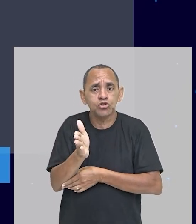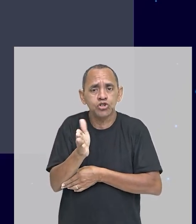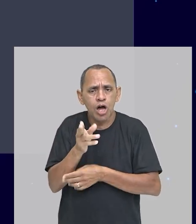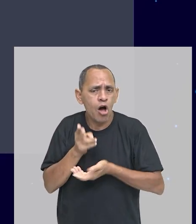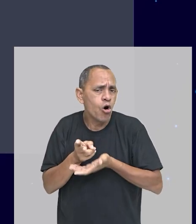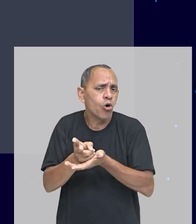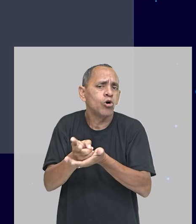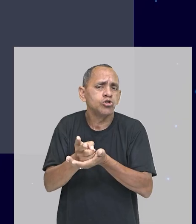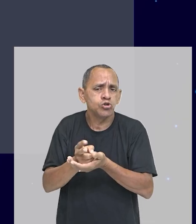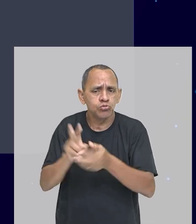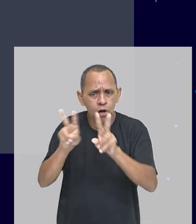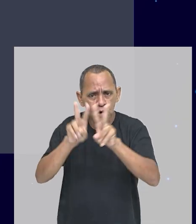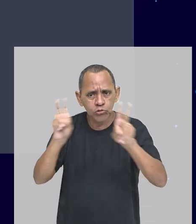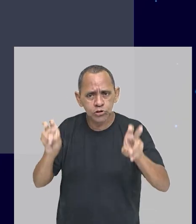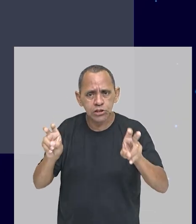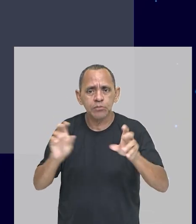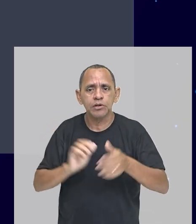desse